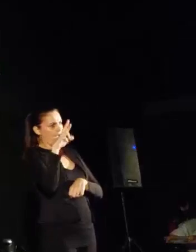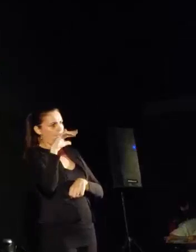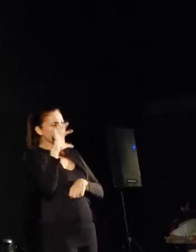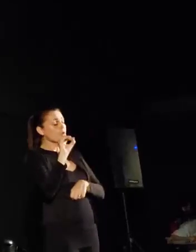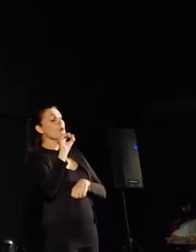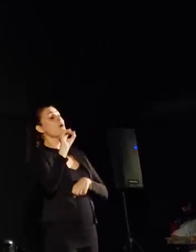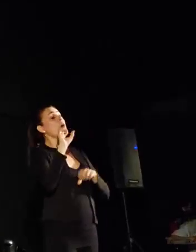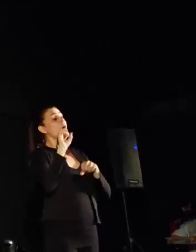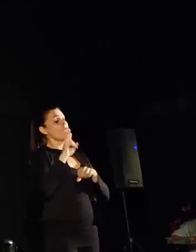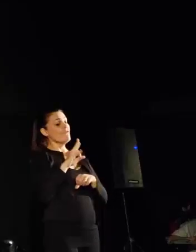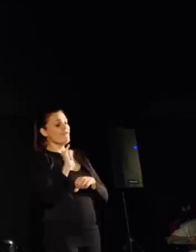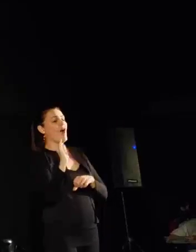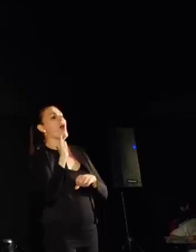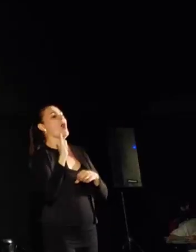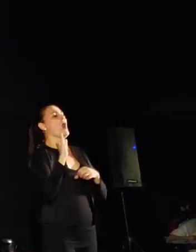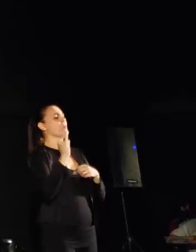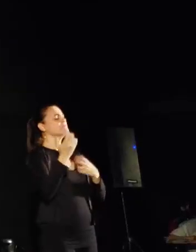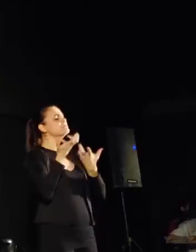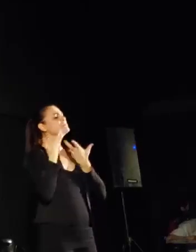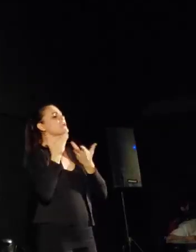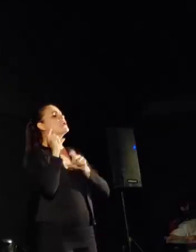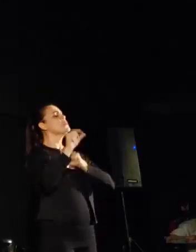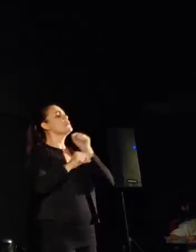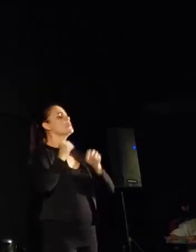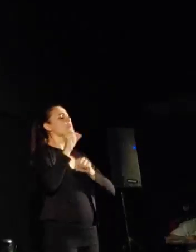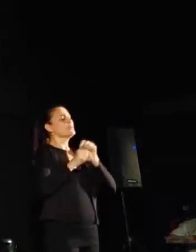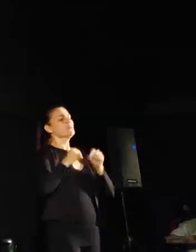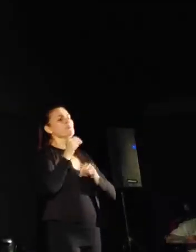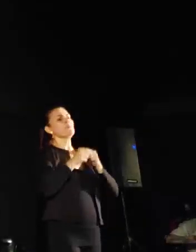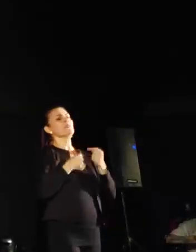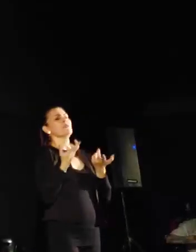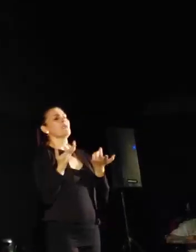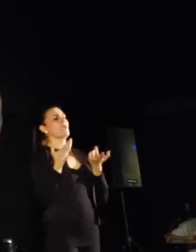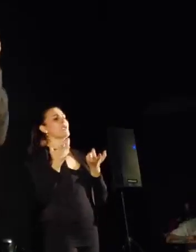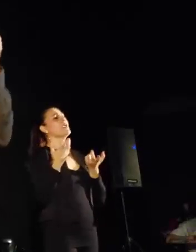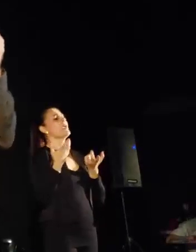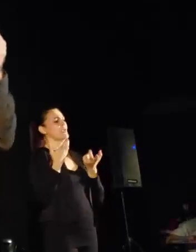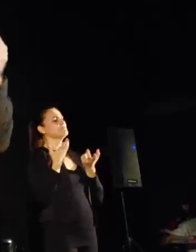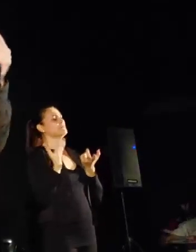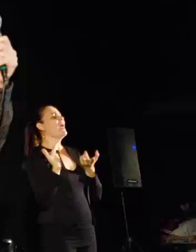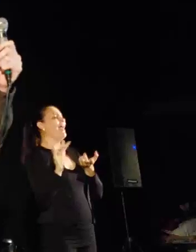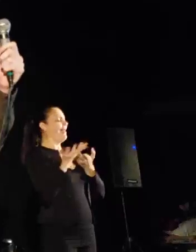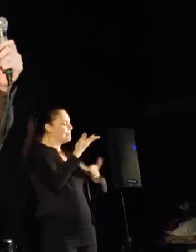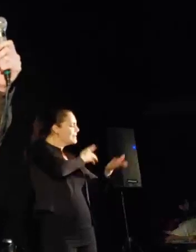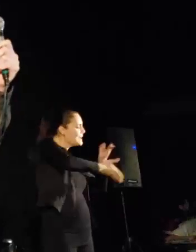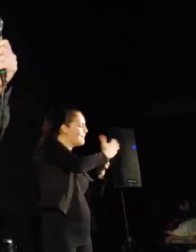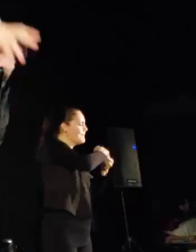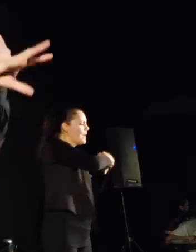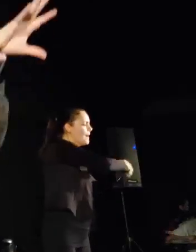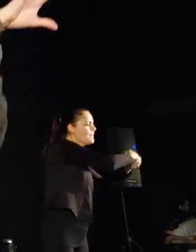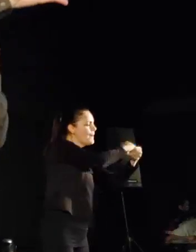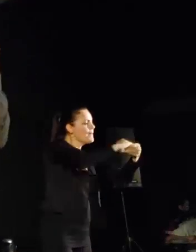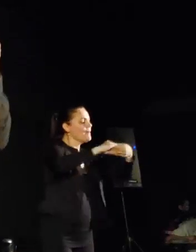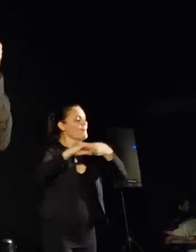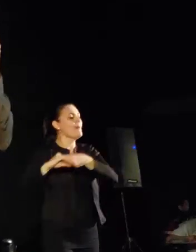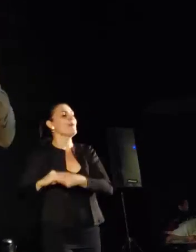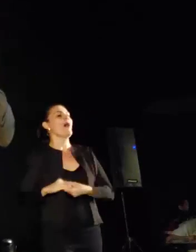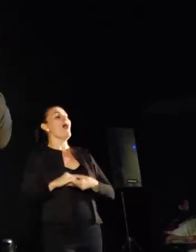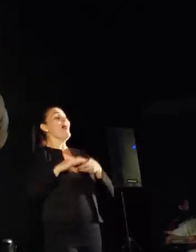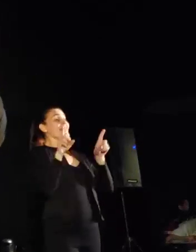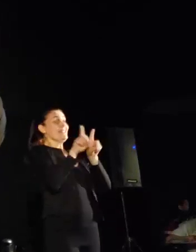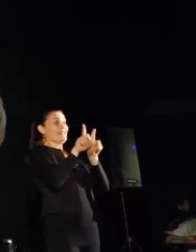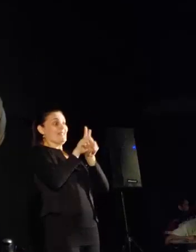correr atrás de todos aqueles que vão fazer bem baderna, qualquer coisa parecida, e ele libera,